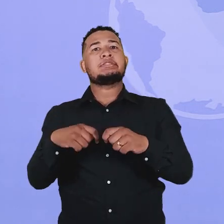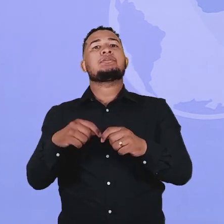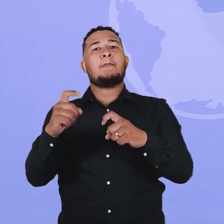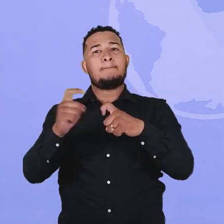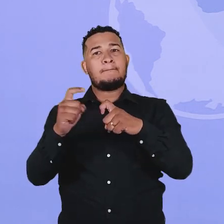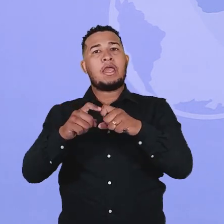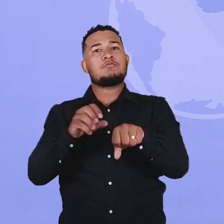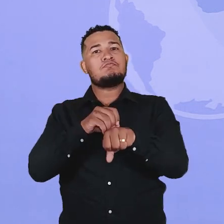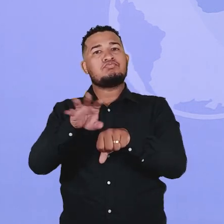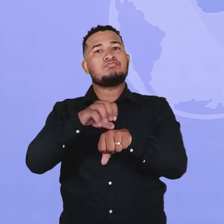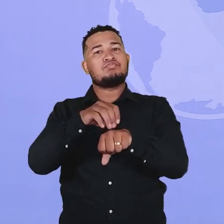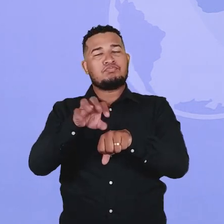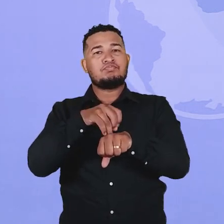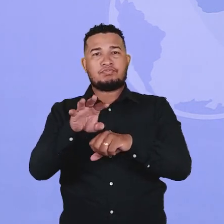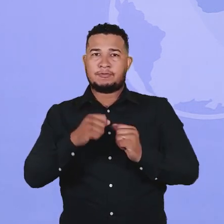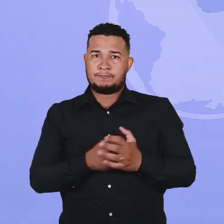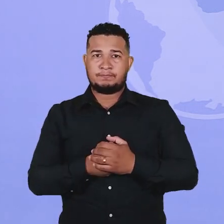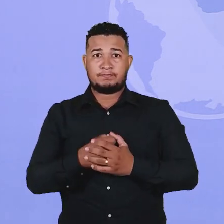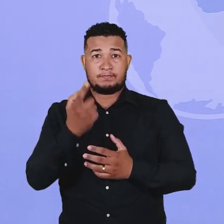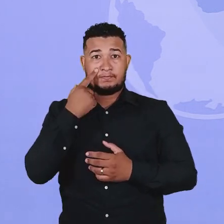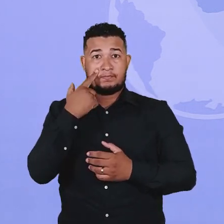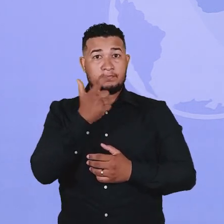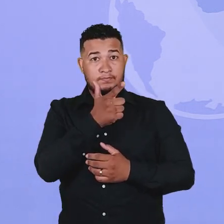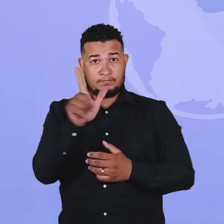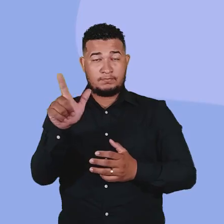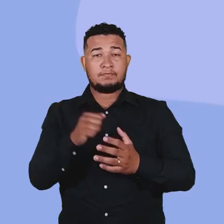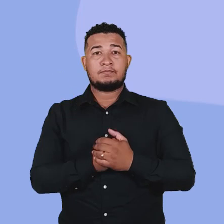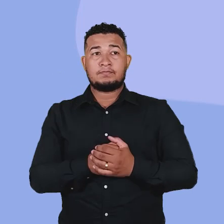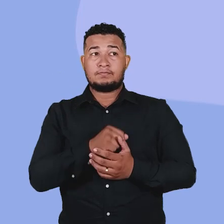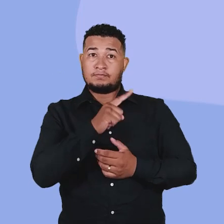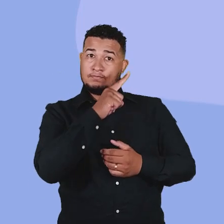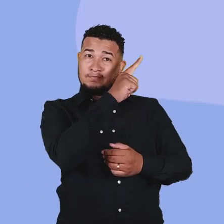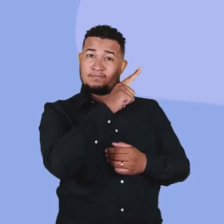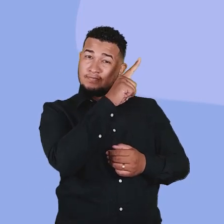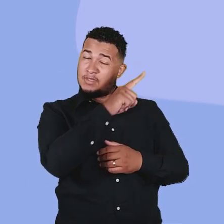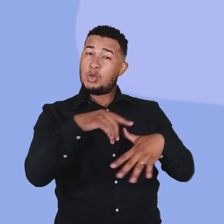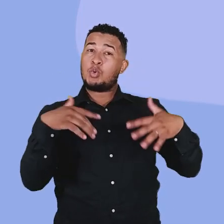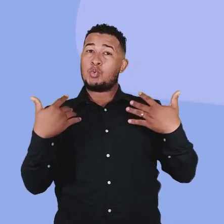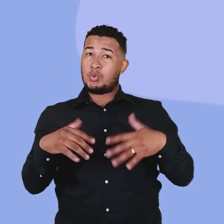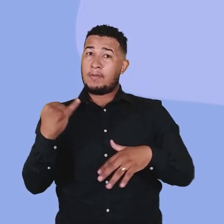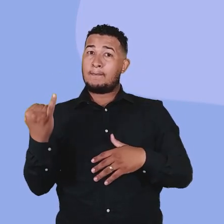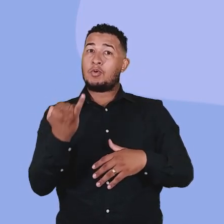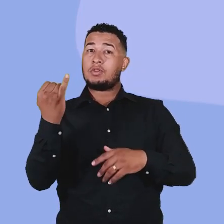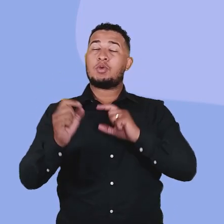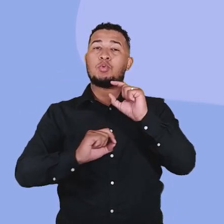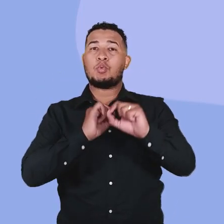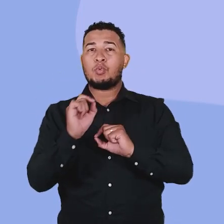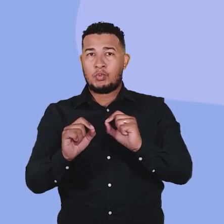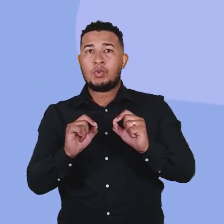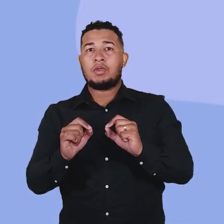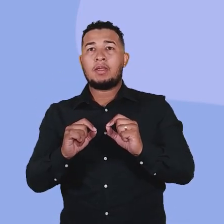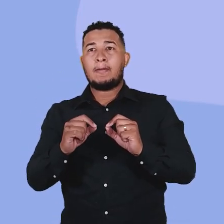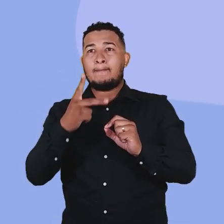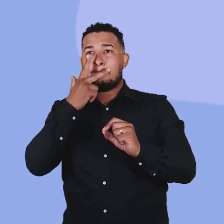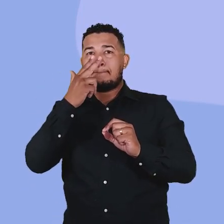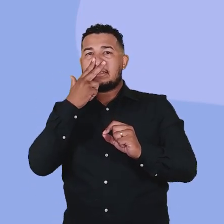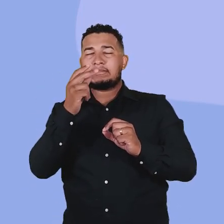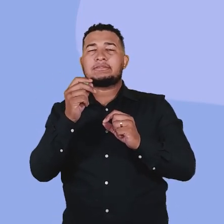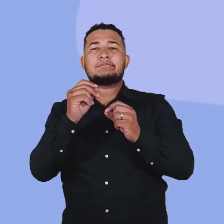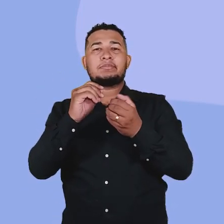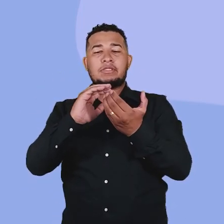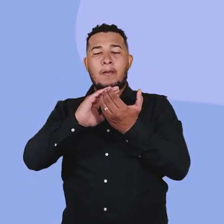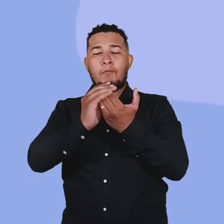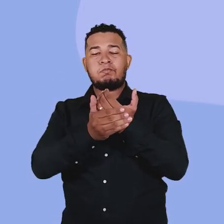um acompanhamento médico, ok? Vamos para o próximo slide, que essa daqui é muito importante. Desembalar